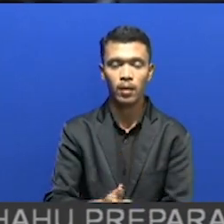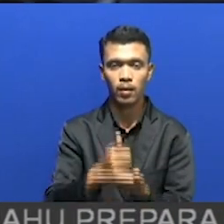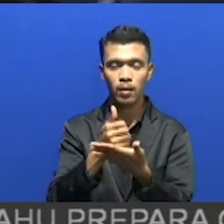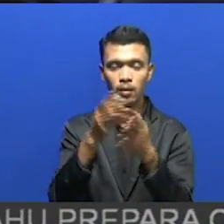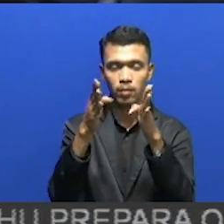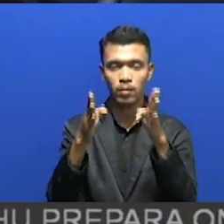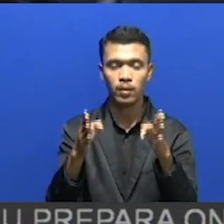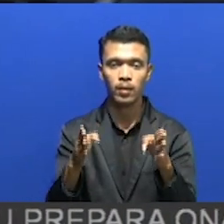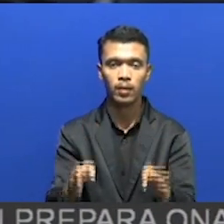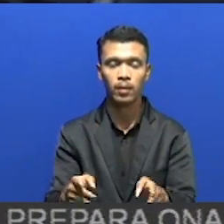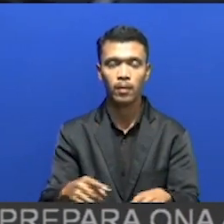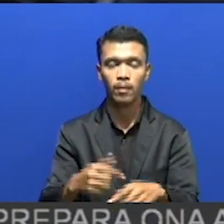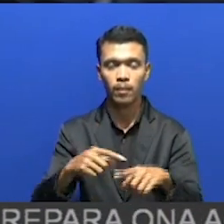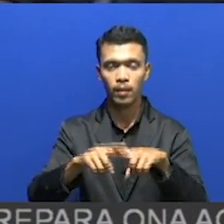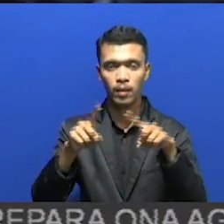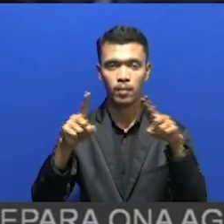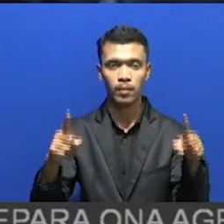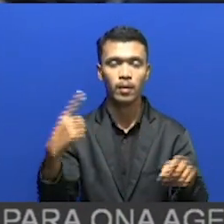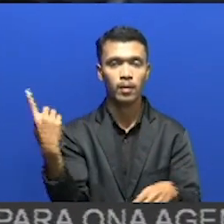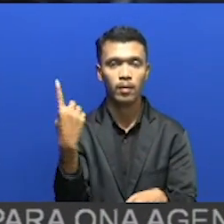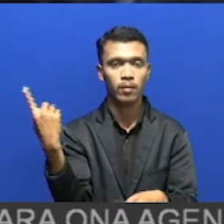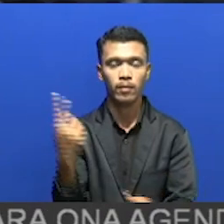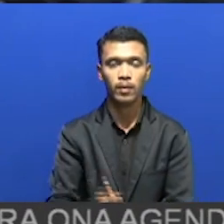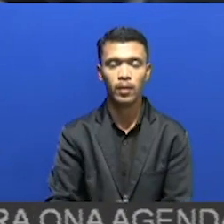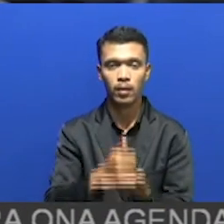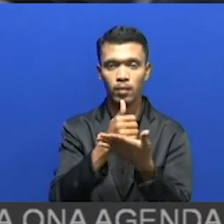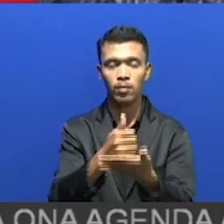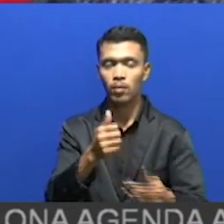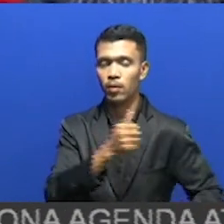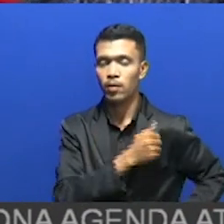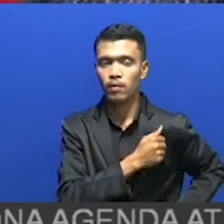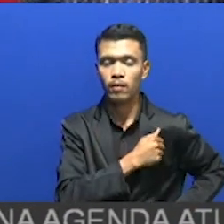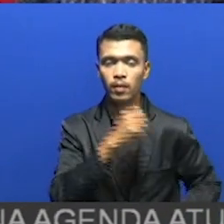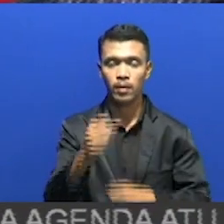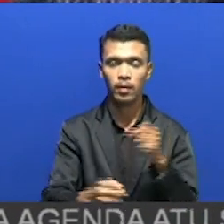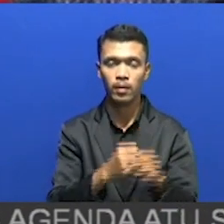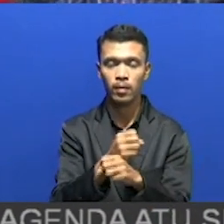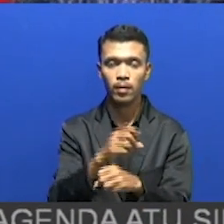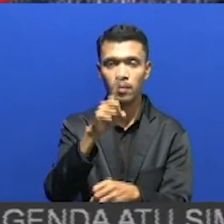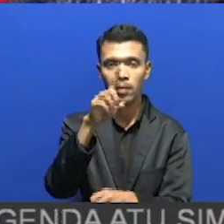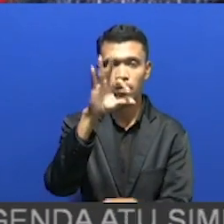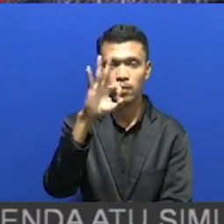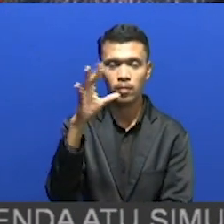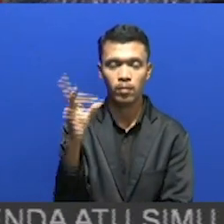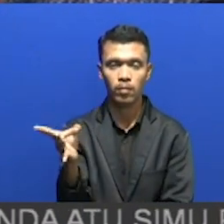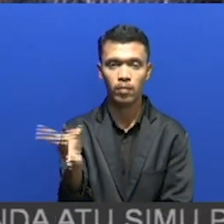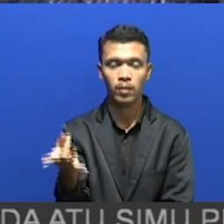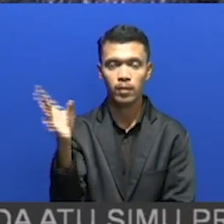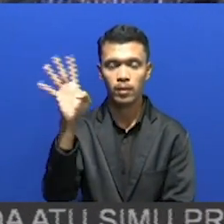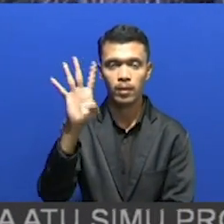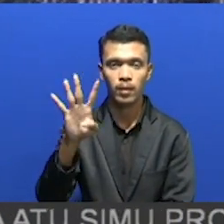Coramele Bagia. Mabe saudoso na fati halu ligação ho Valentil Sira to tina rihuida tusia walunolu